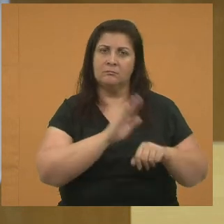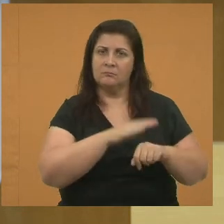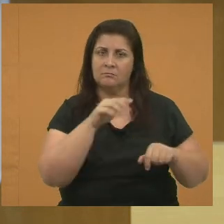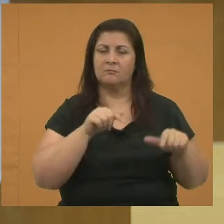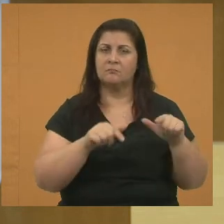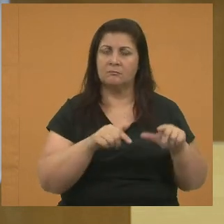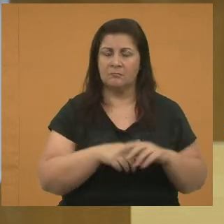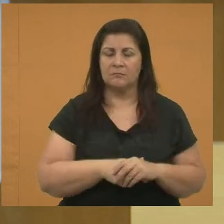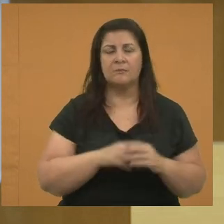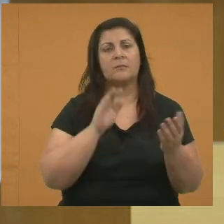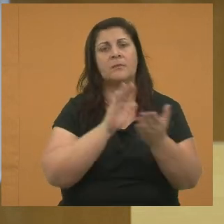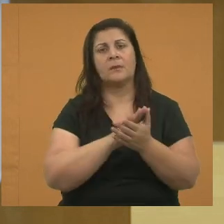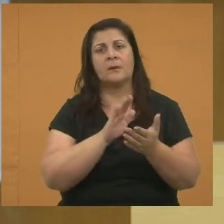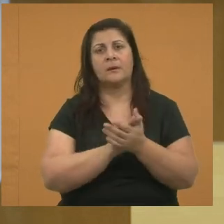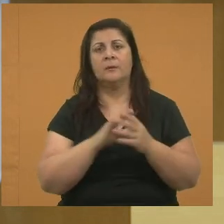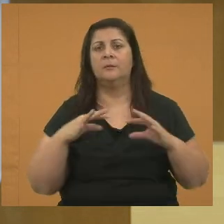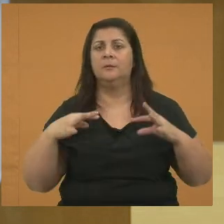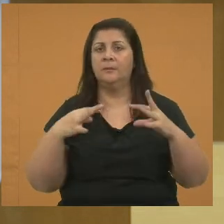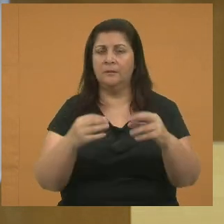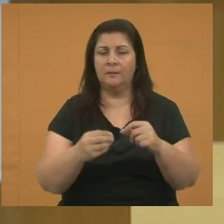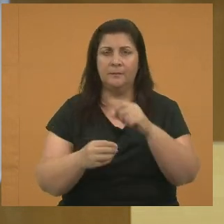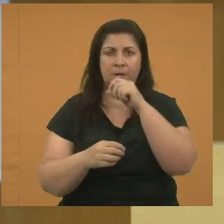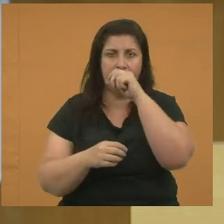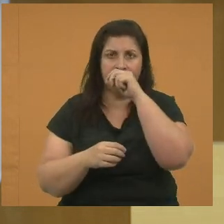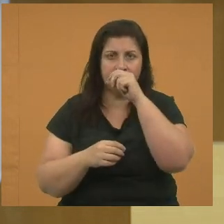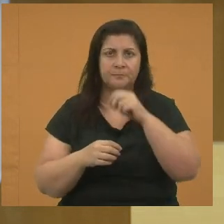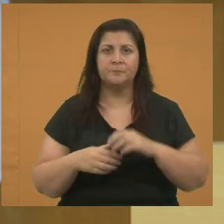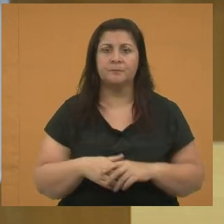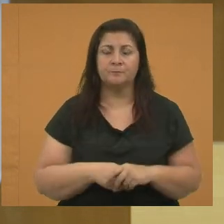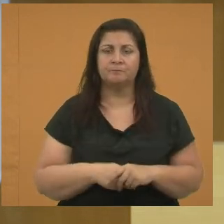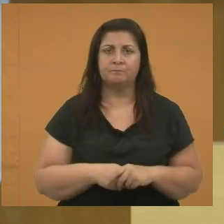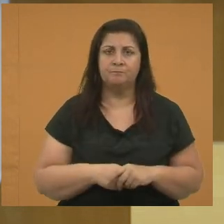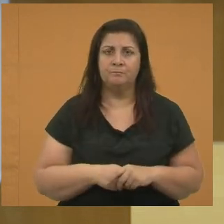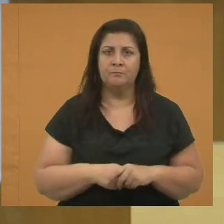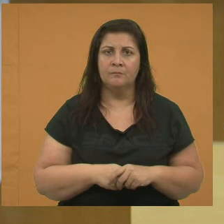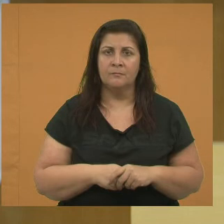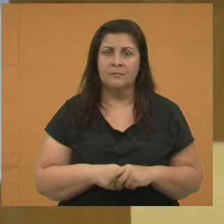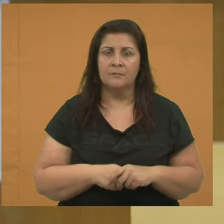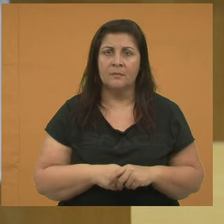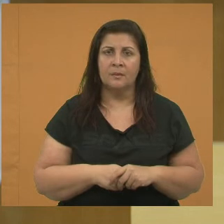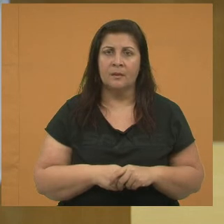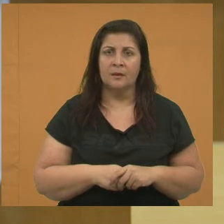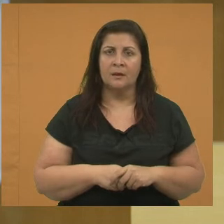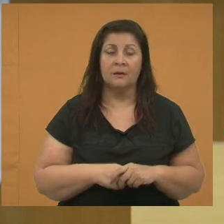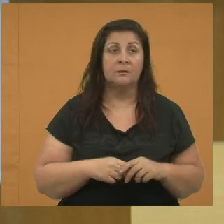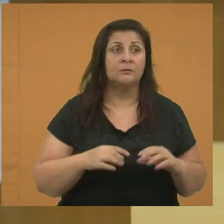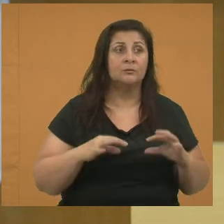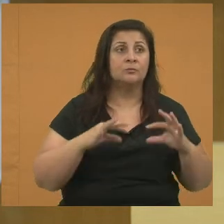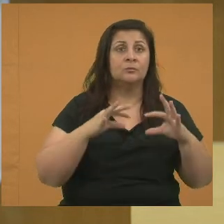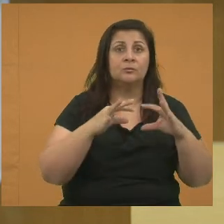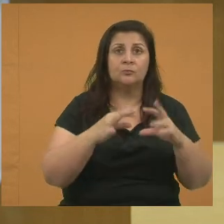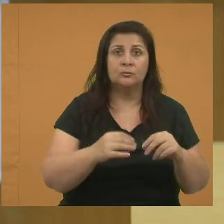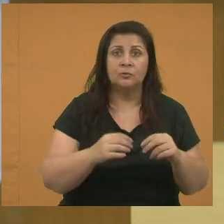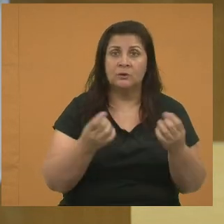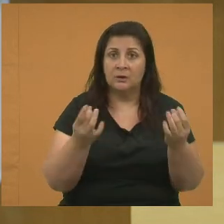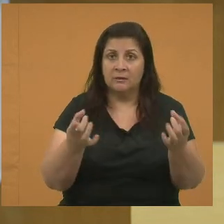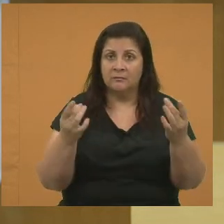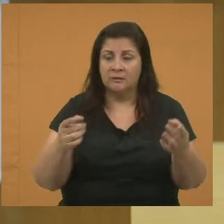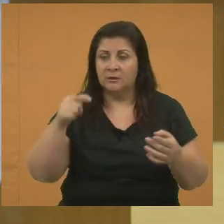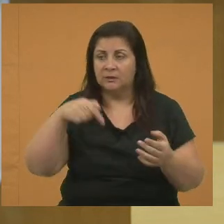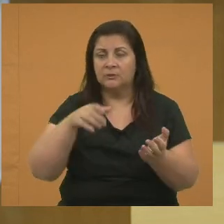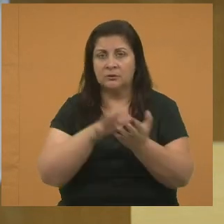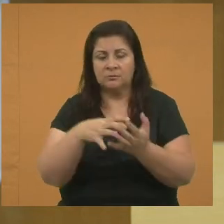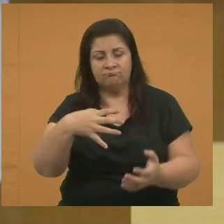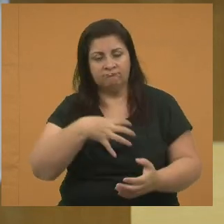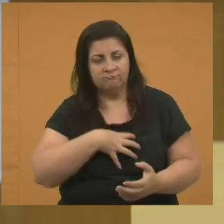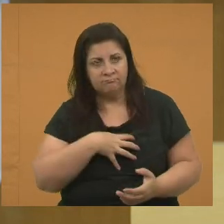emprego. Então, parabéns a todos os homenageados e que todo o comércio de Jacareí se sinta homenageado